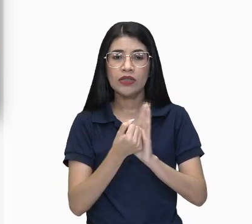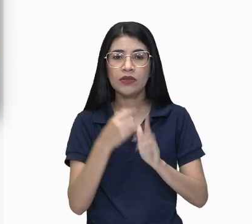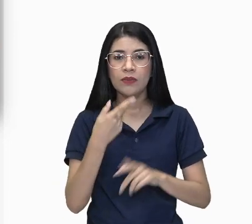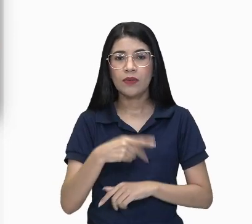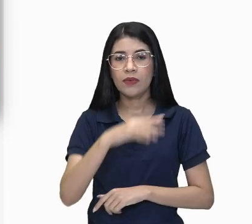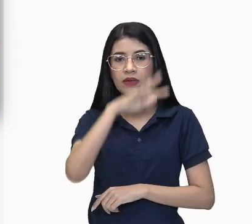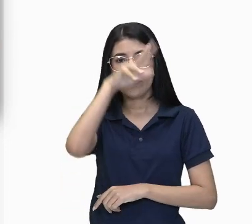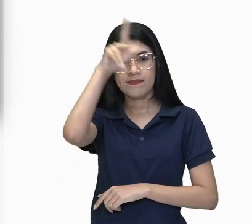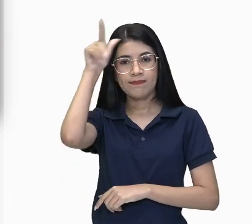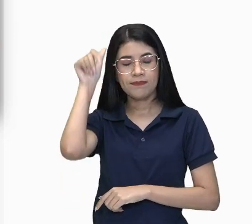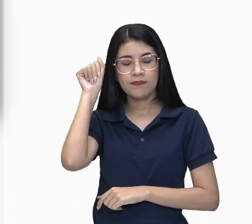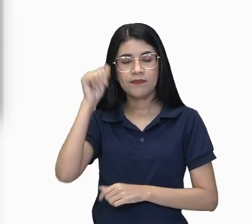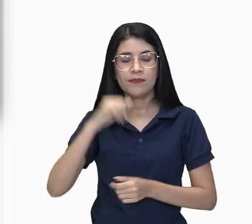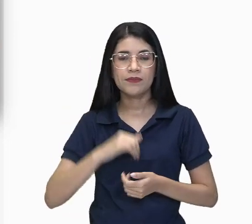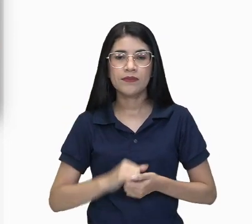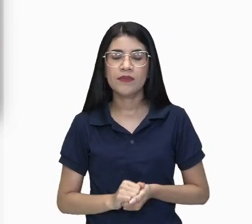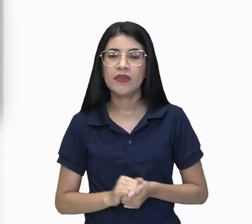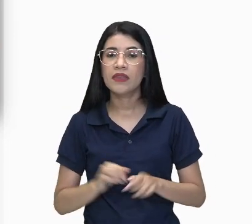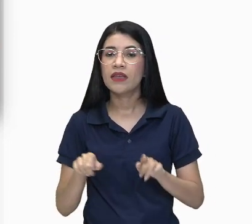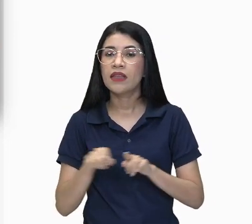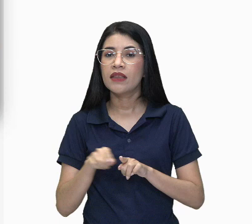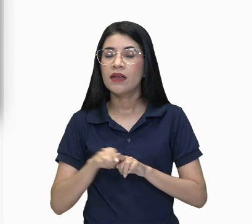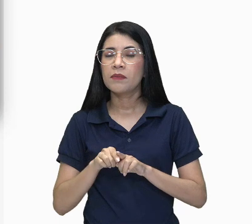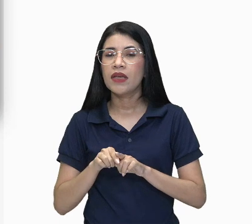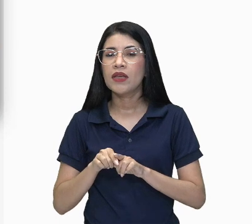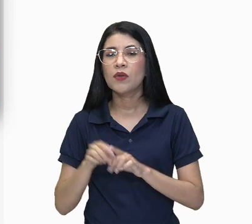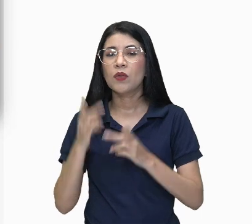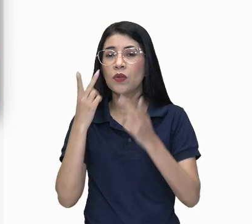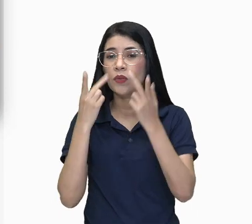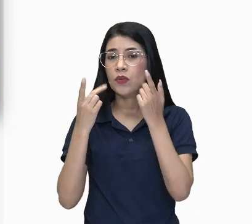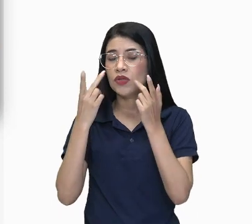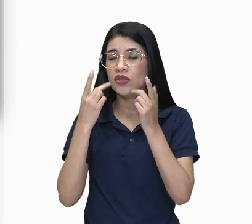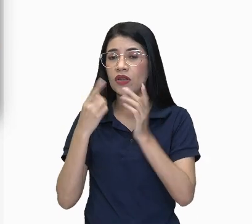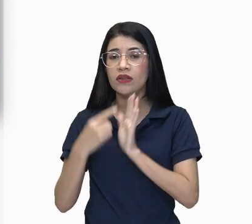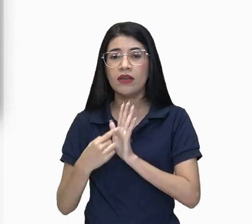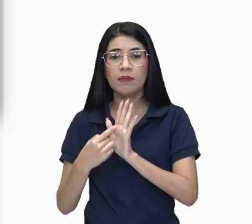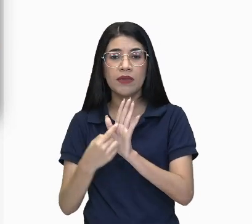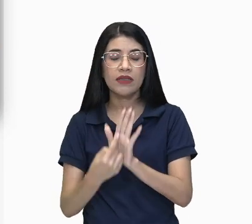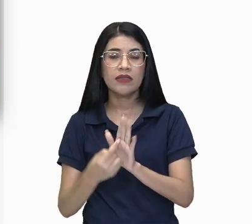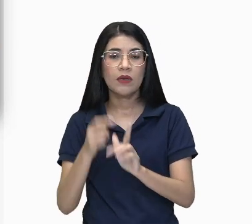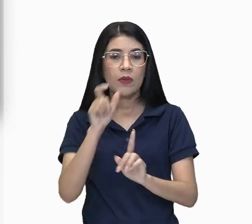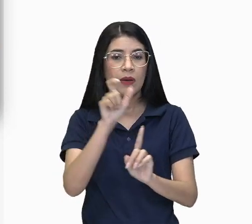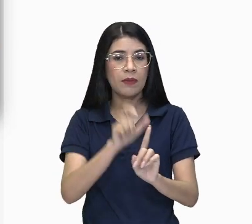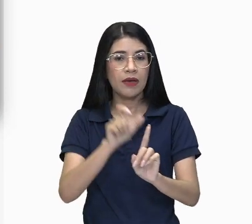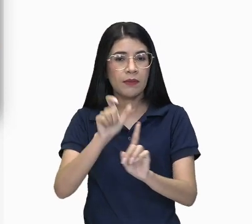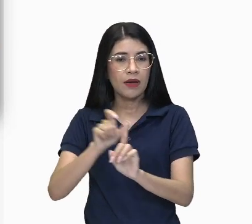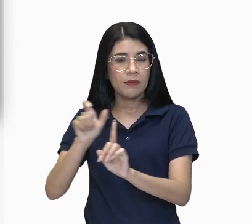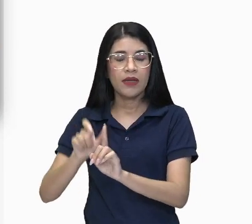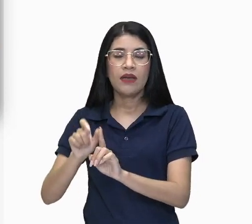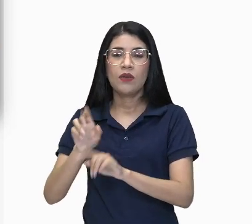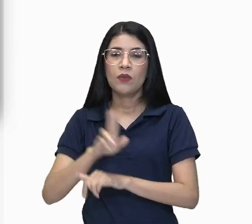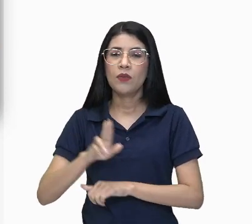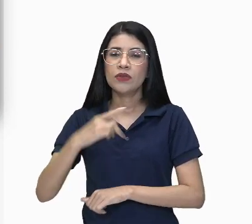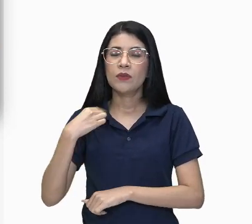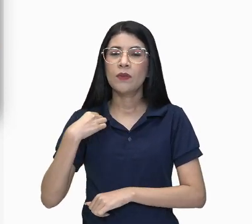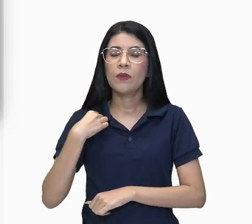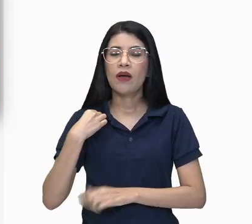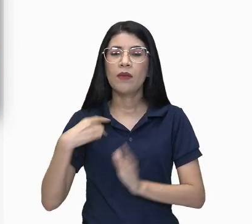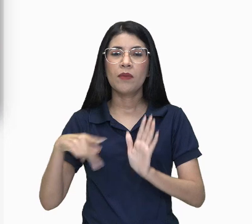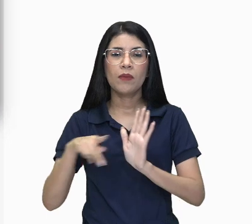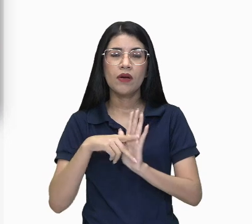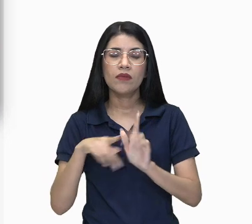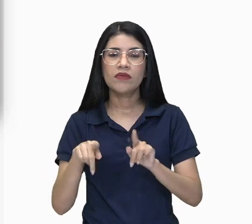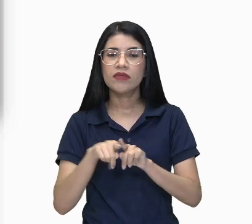Manaus, certo? E o teatro enquanto encenação, onde aparecem aí as pessoas vestidas, caracterizadas com figurino,